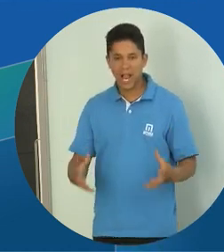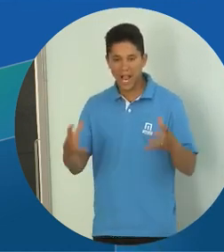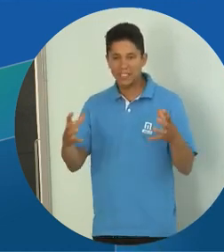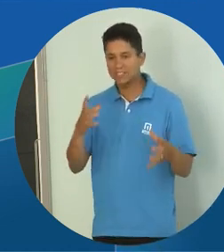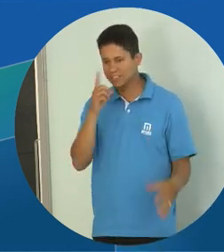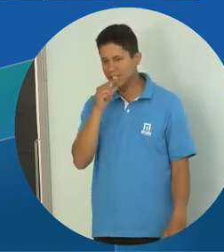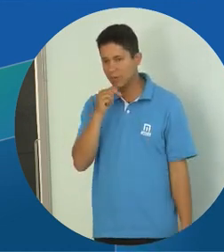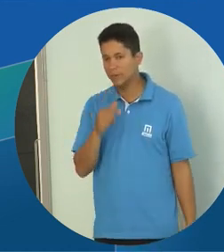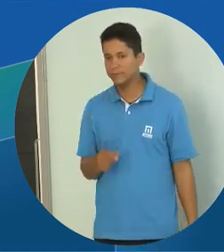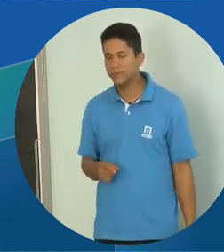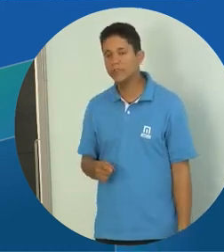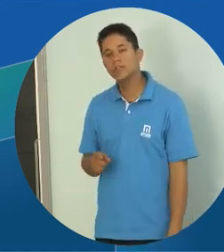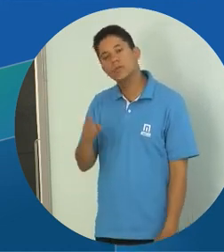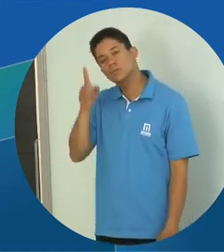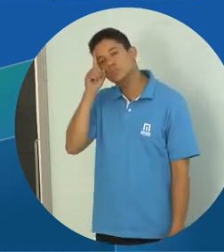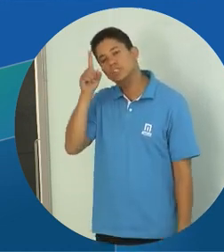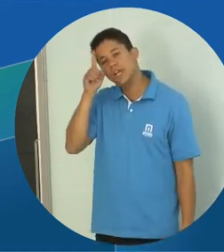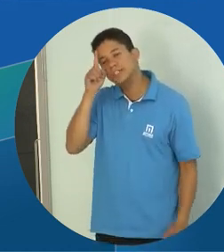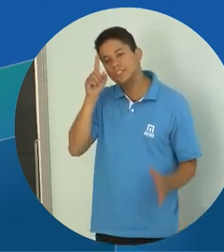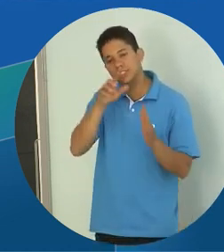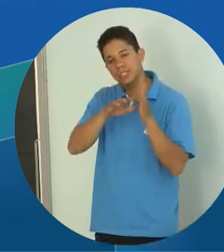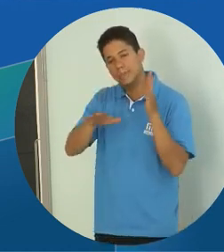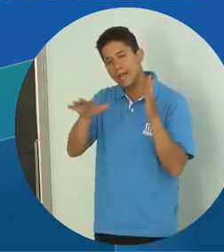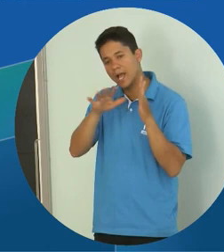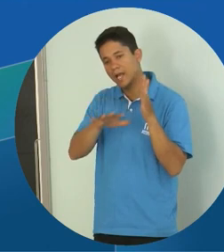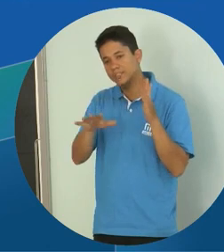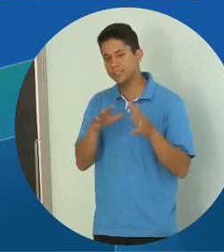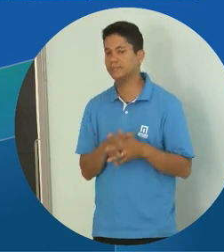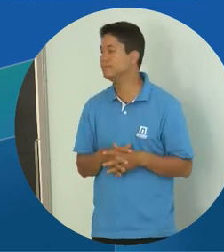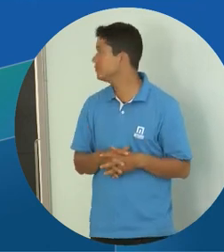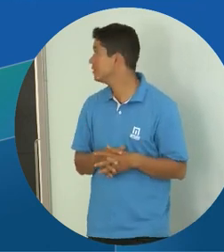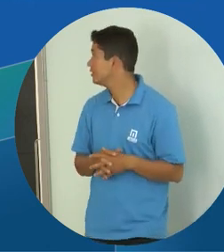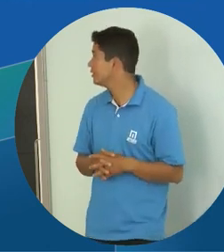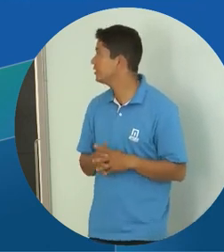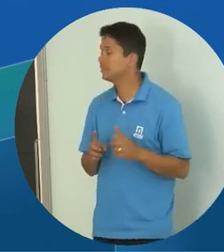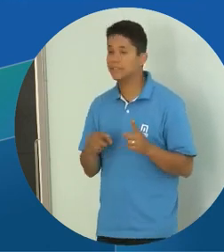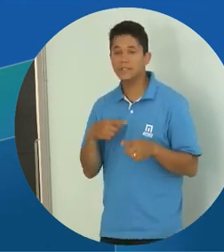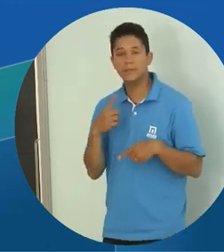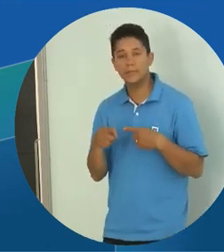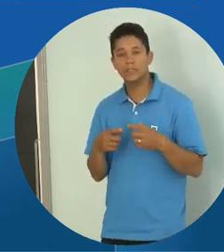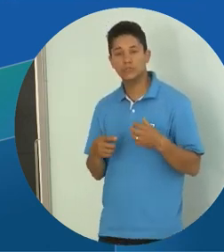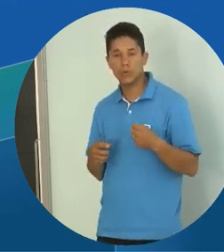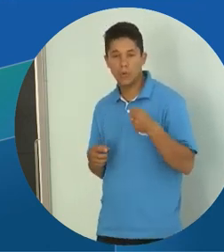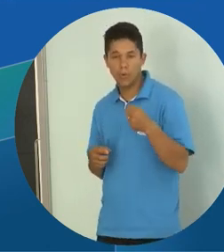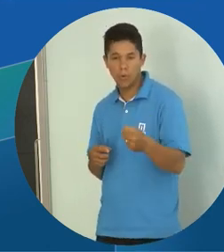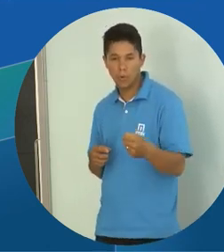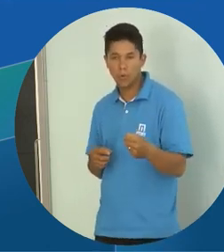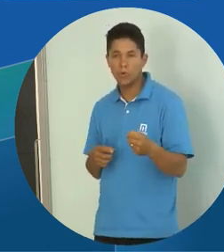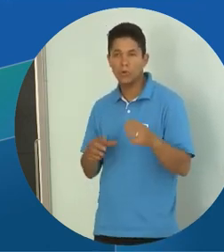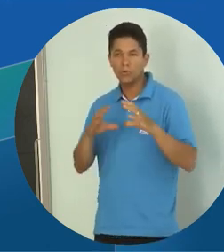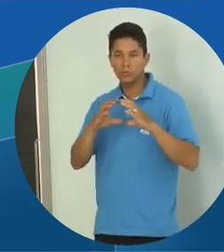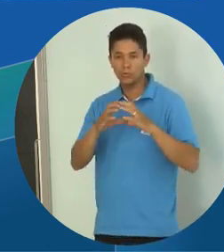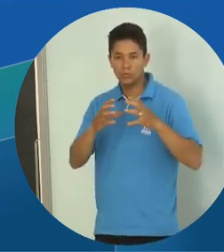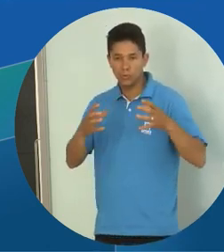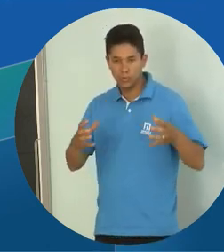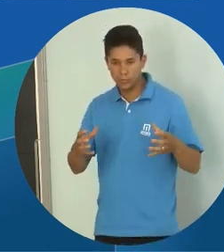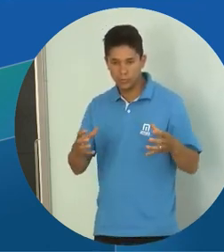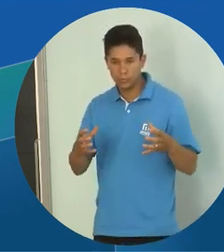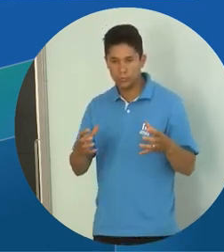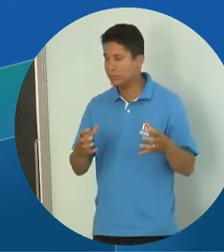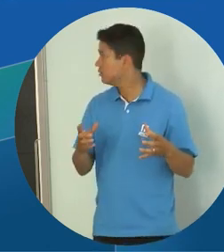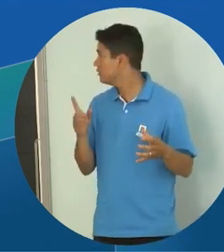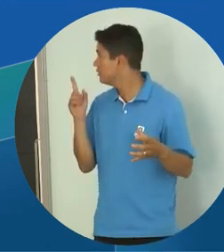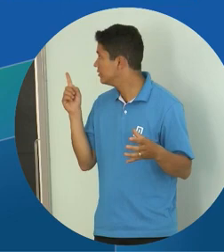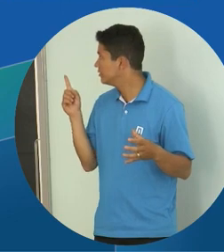barragem no seu dia a dia em funcionamento. Novamente, a gente colocou alguns tubos de inspeção, distantes 50 centímetros cada,